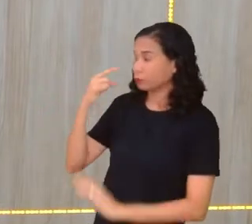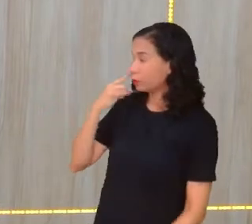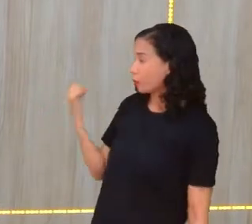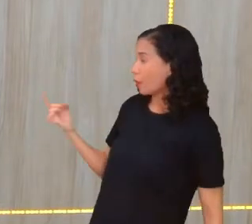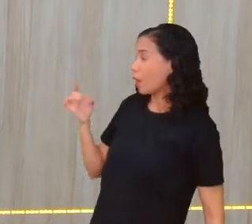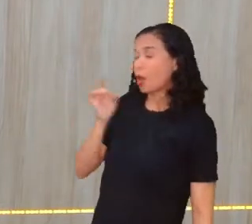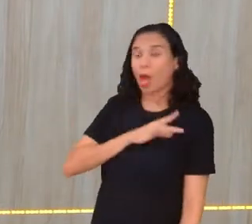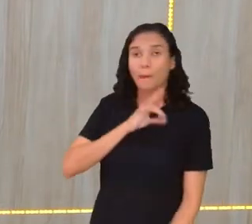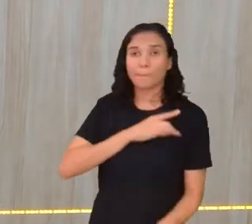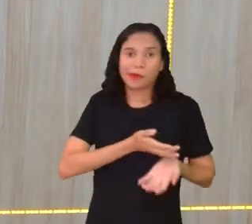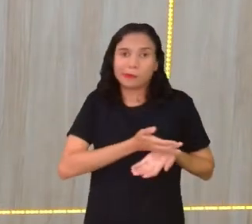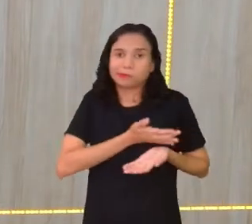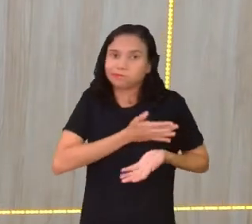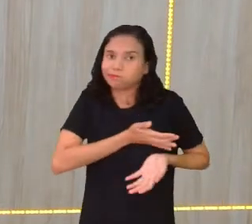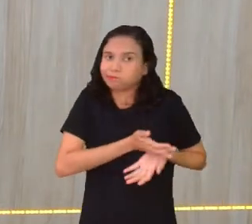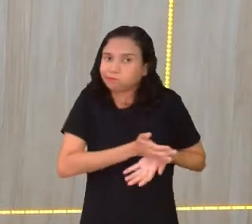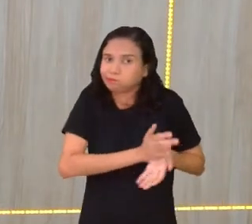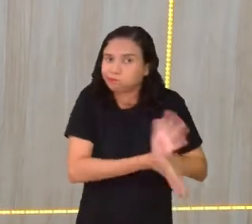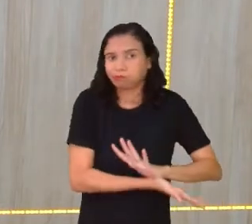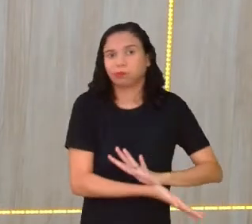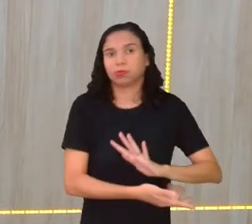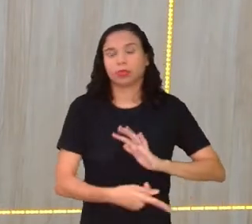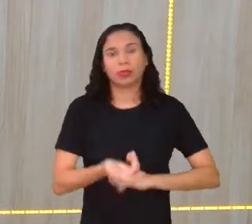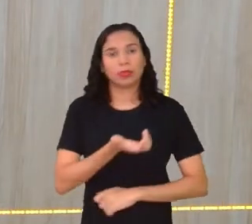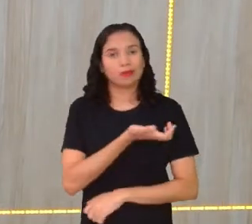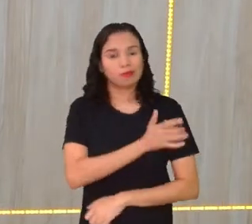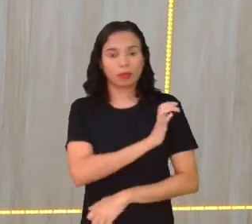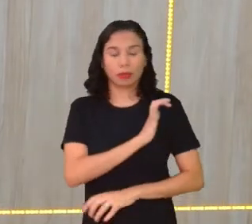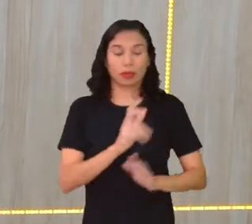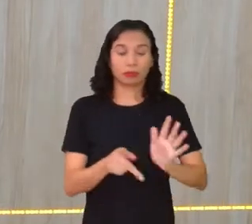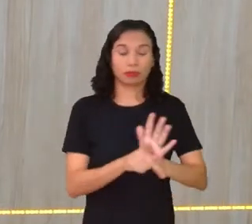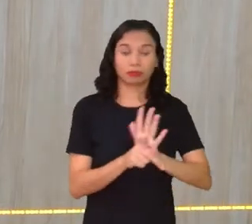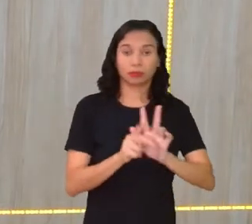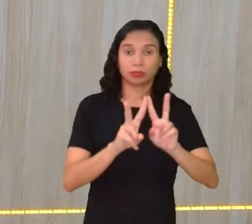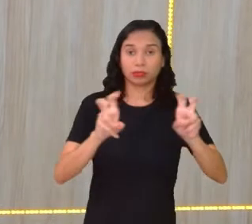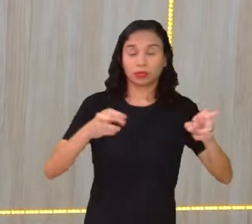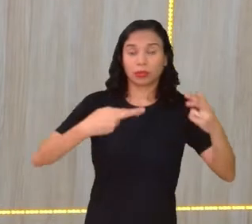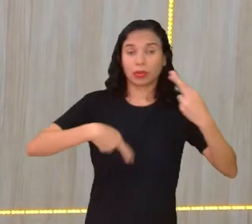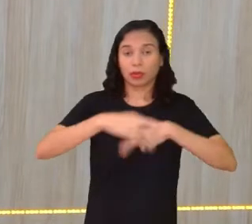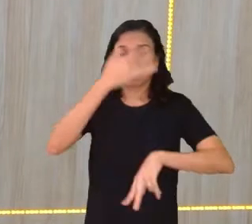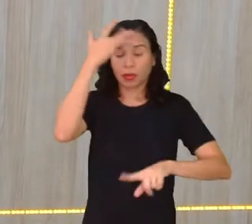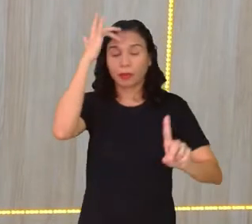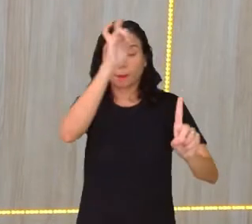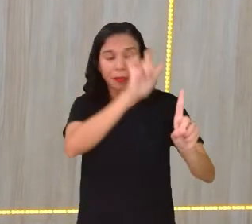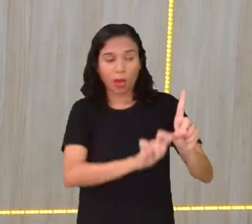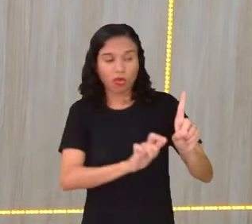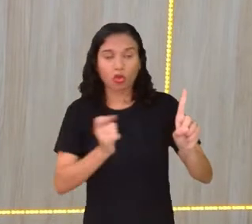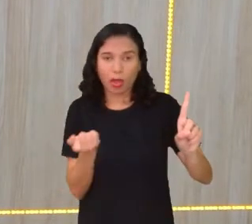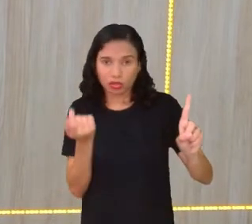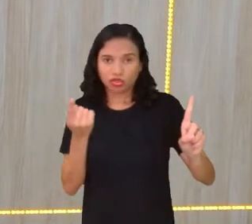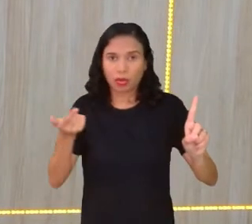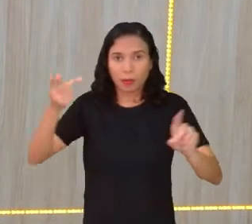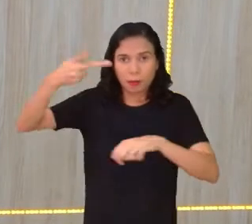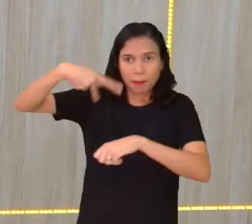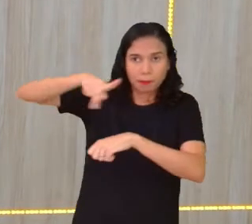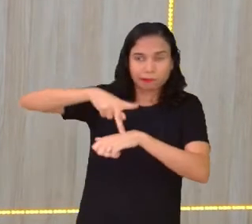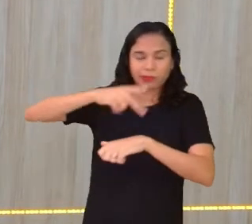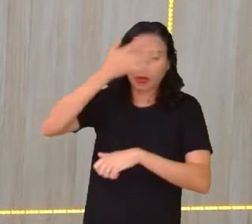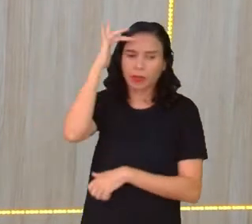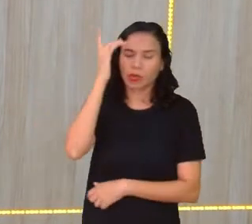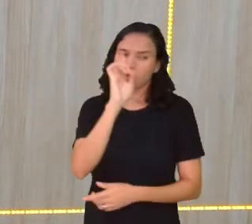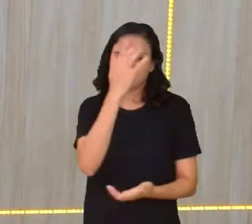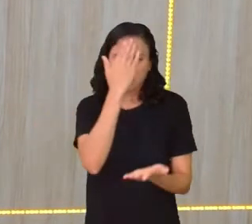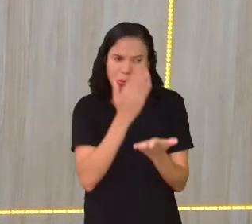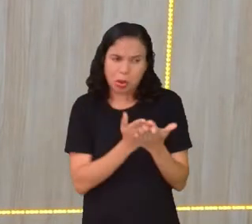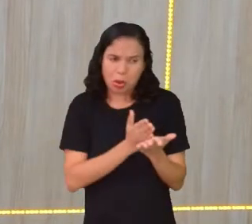um medo, aversão ou profunda antipatia em relação aos estrangeiros. Desconfiança em relação a pessoas que vêm de fora do